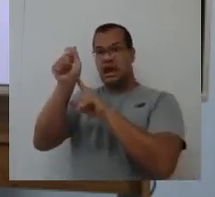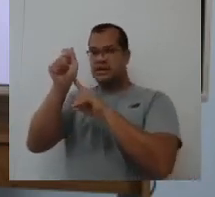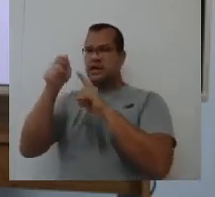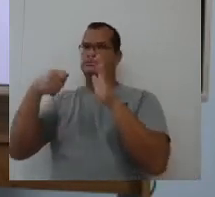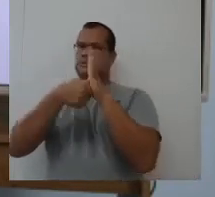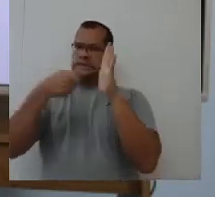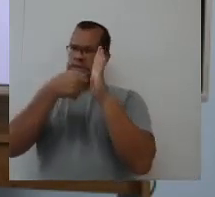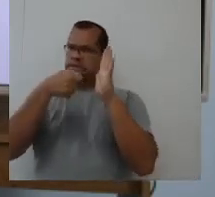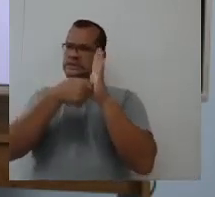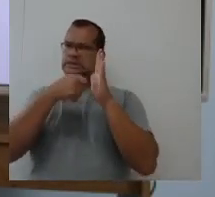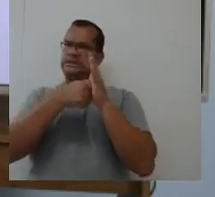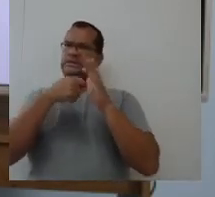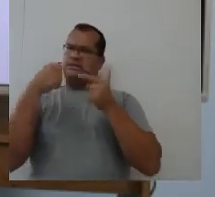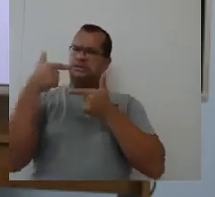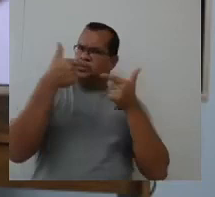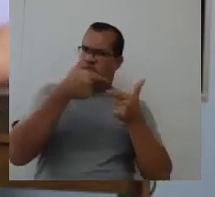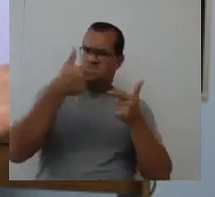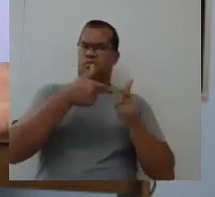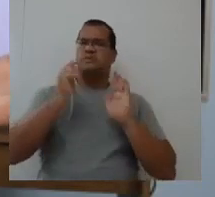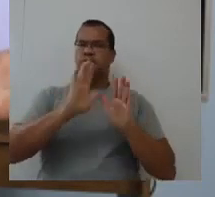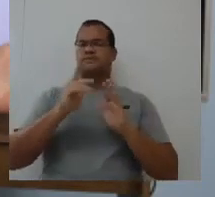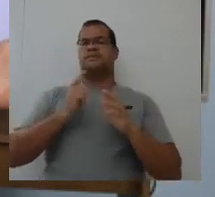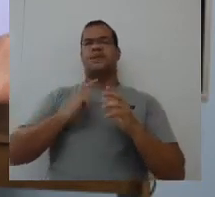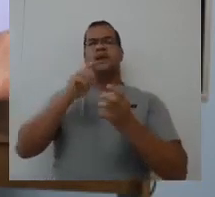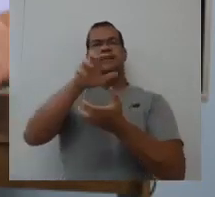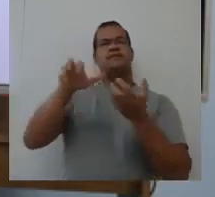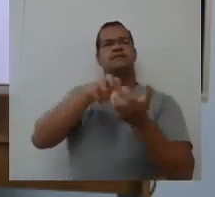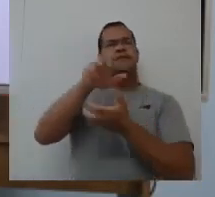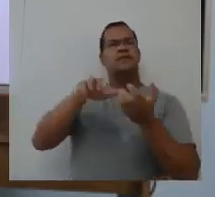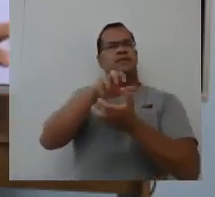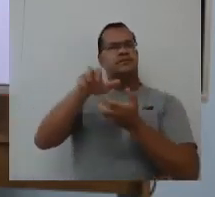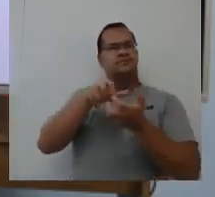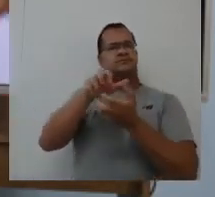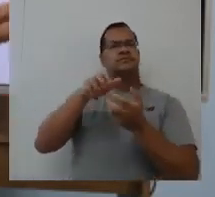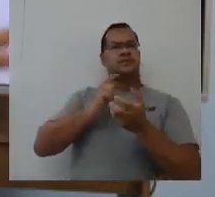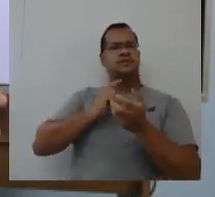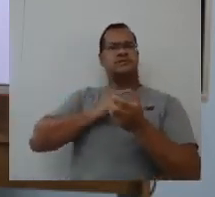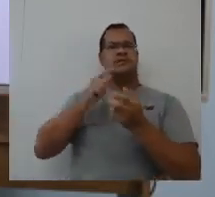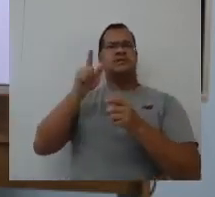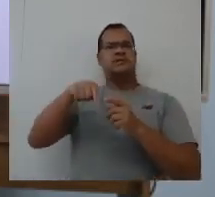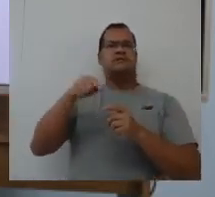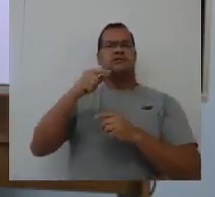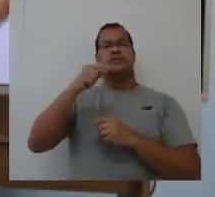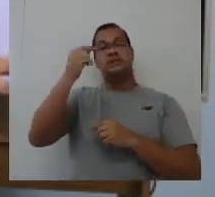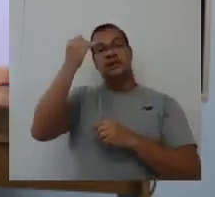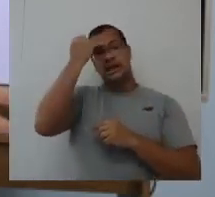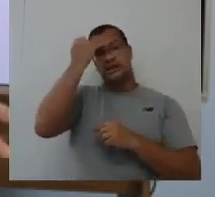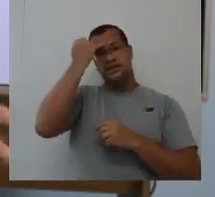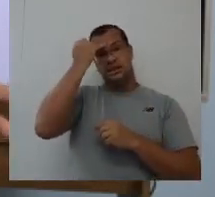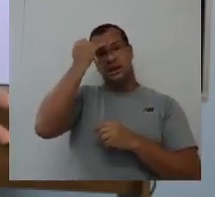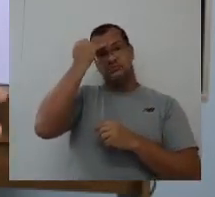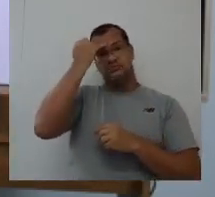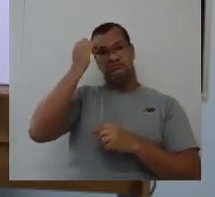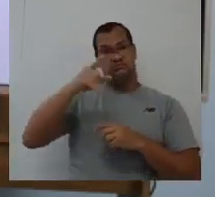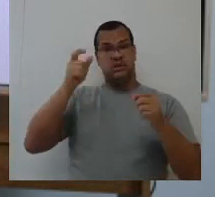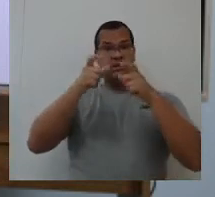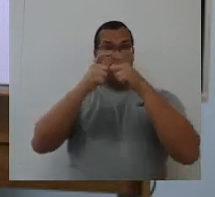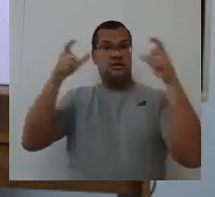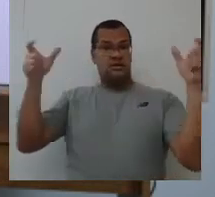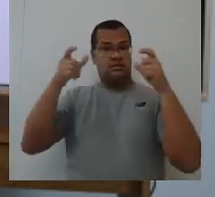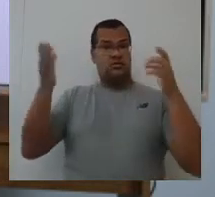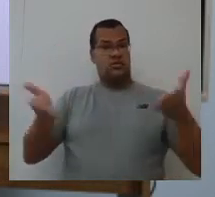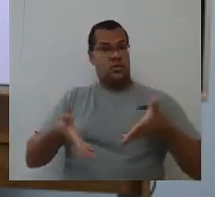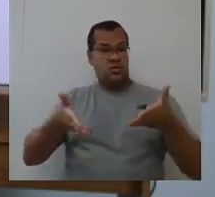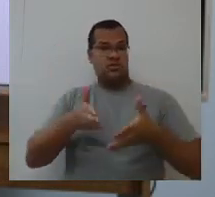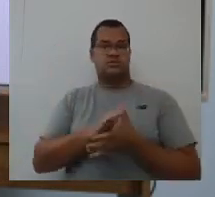simples assim, né? Então, a revolta dos Sipais, por exemplo, foi um levante popular na Índia. A Índia, que é um dos países mais populosos do mundo hoje,